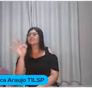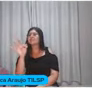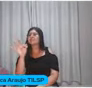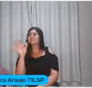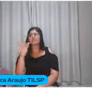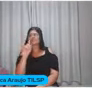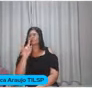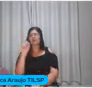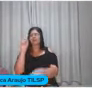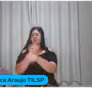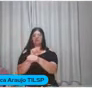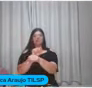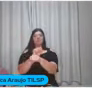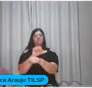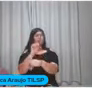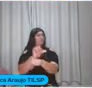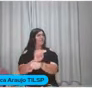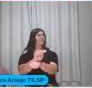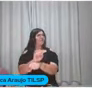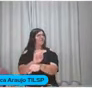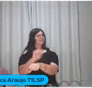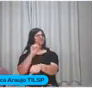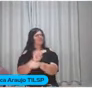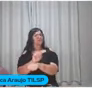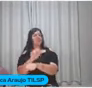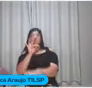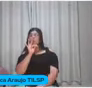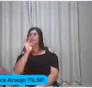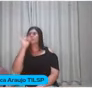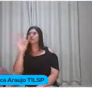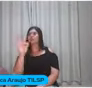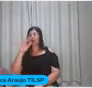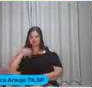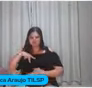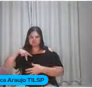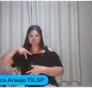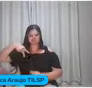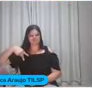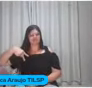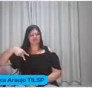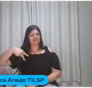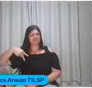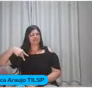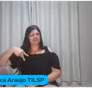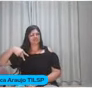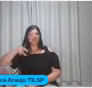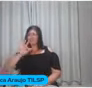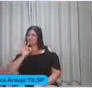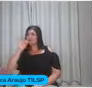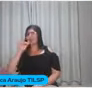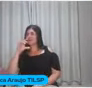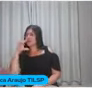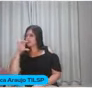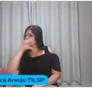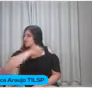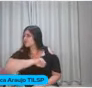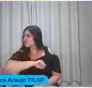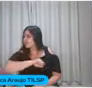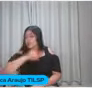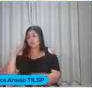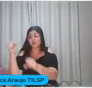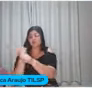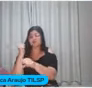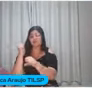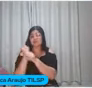esperança É espera Esperançar É se levantar Esperançar É ir atrás É construir